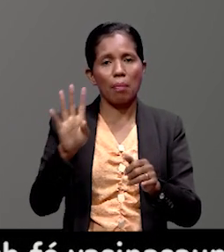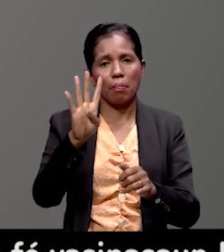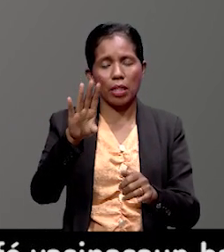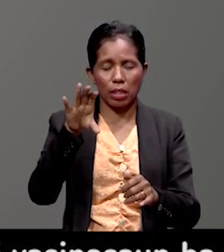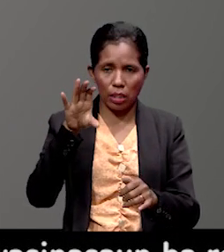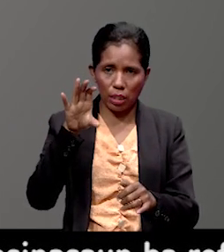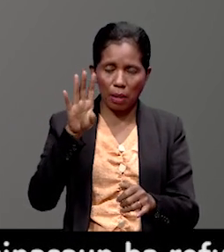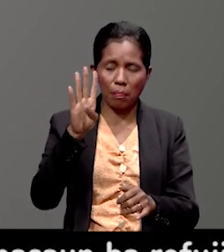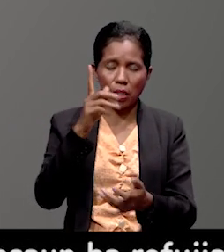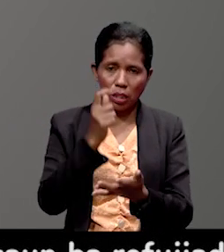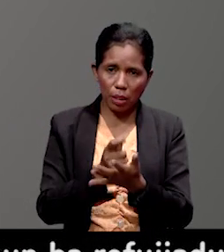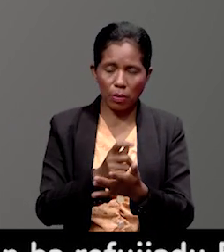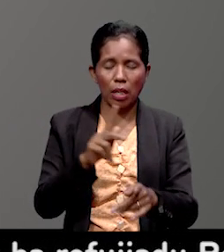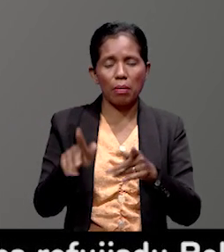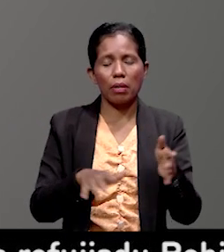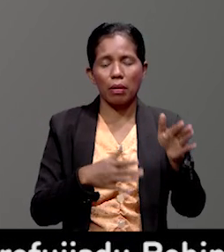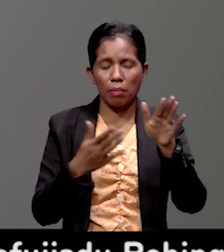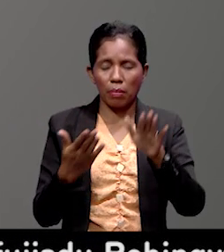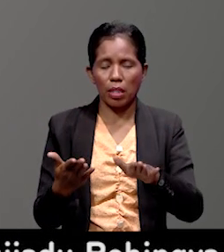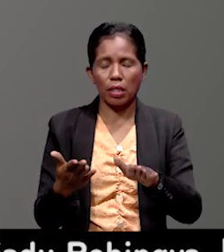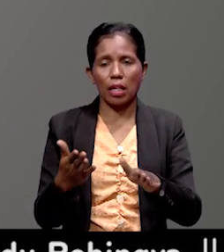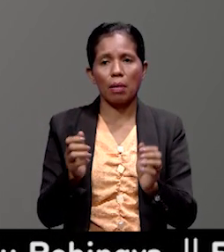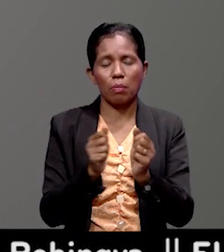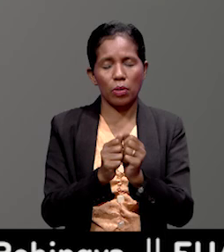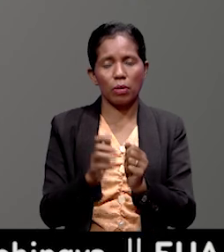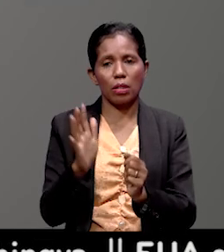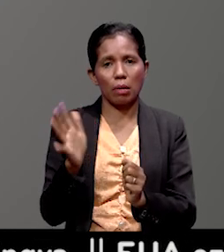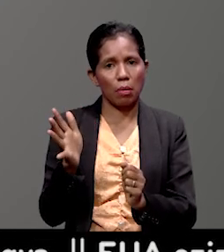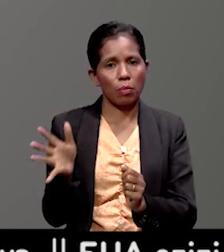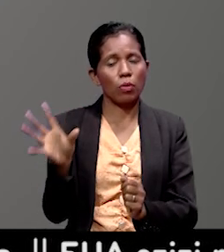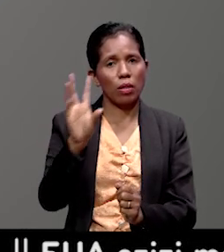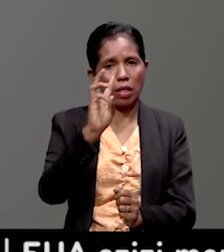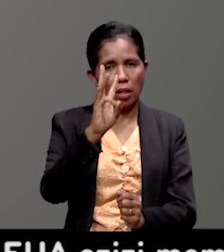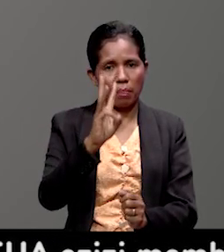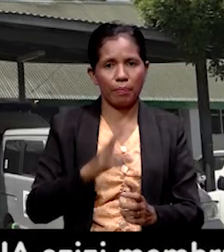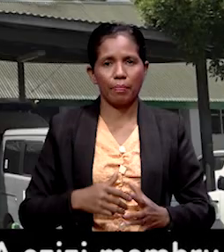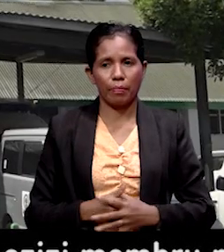no caso mate lima nulu resing neng. Efizenya babo, GMN.